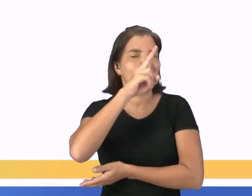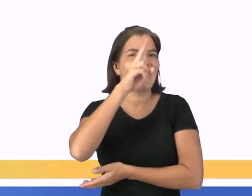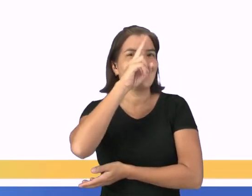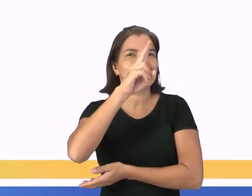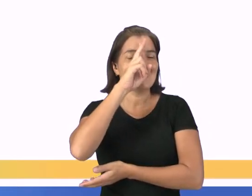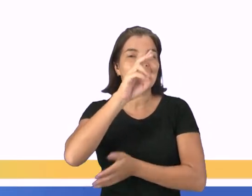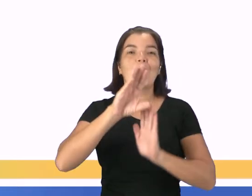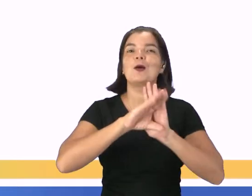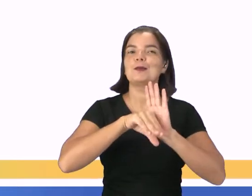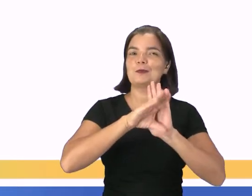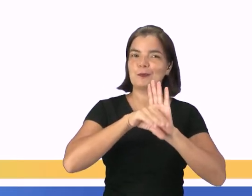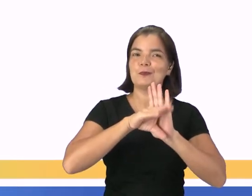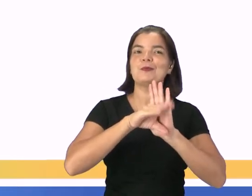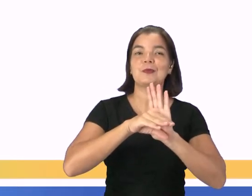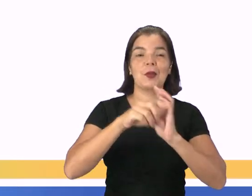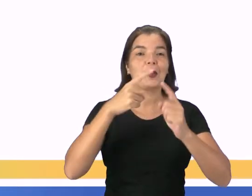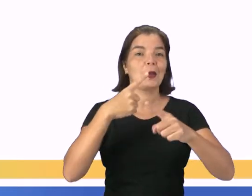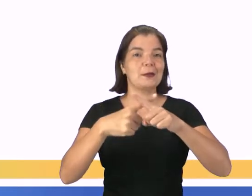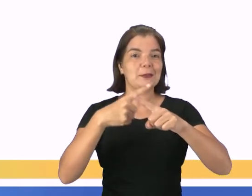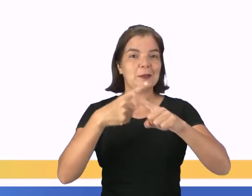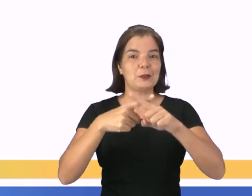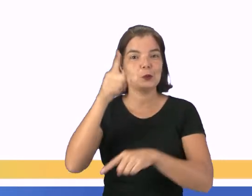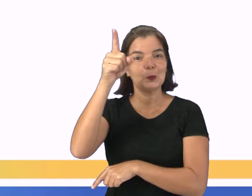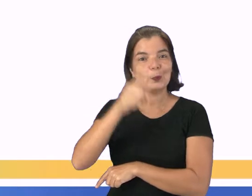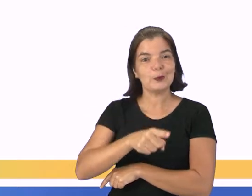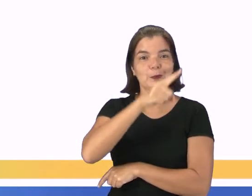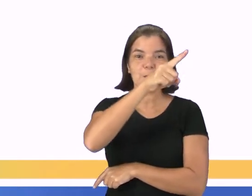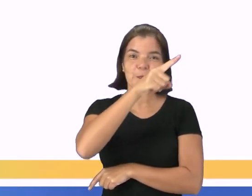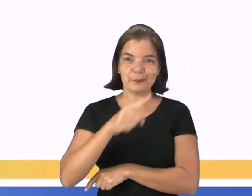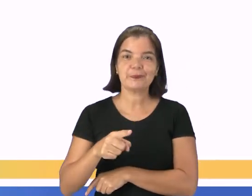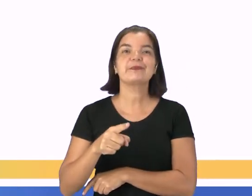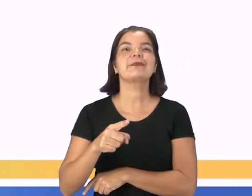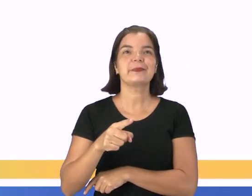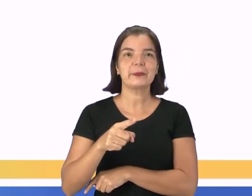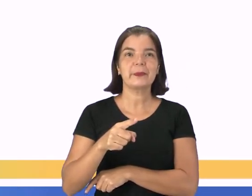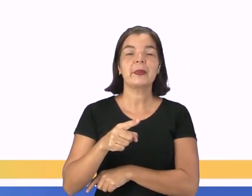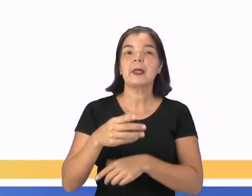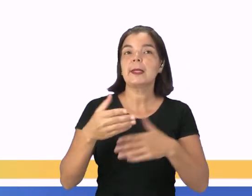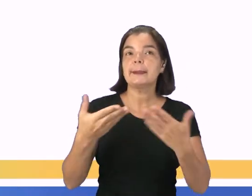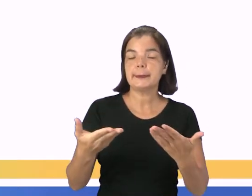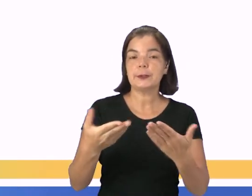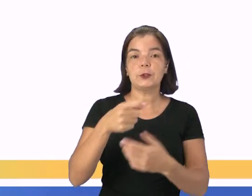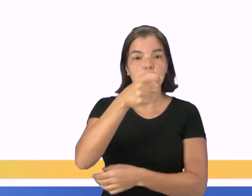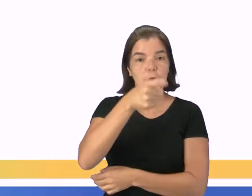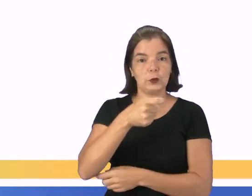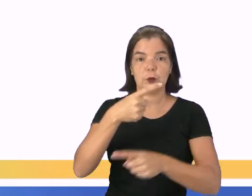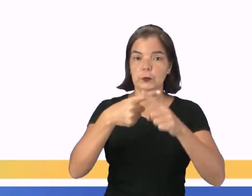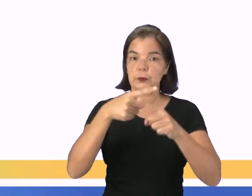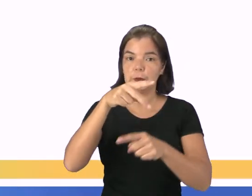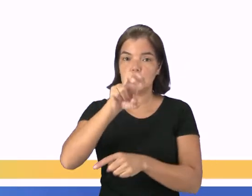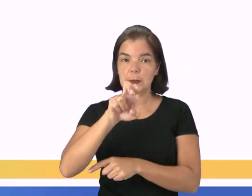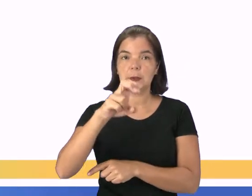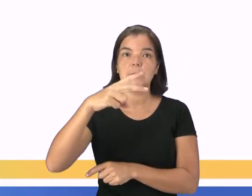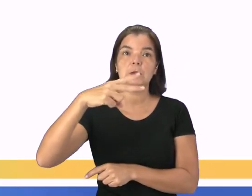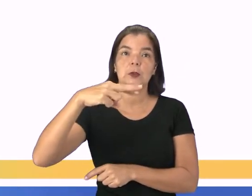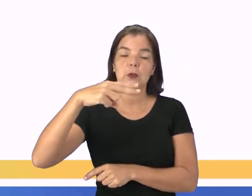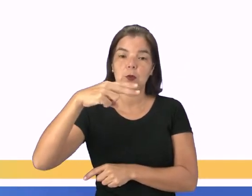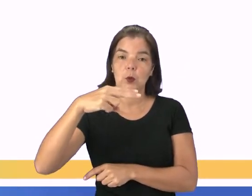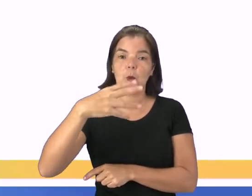que trabalha aqui a multiplicação dos meios pelos extremos, né? Então, faremos x vezes 5